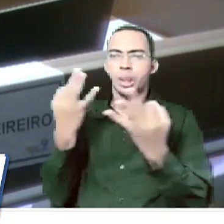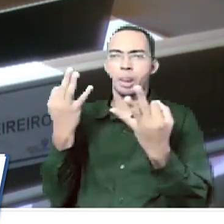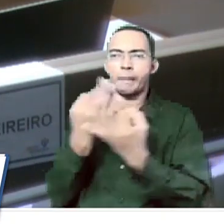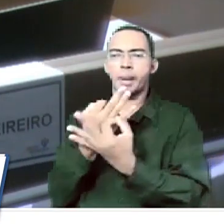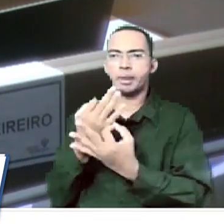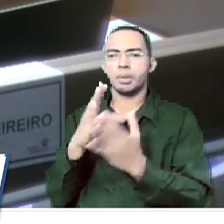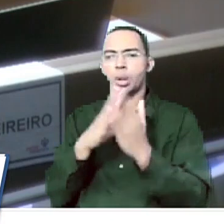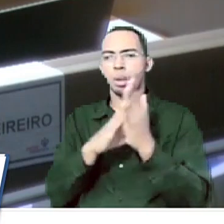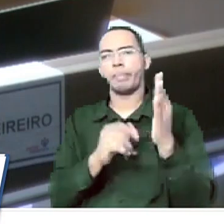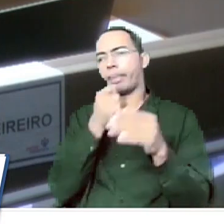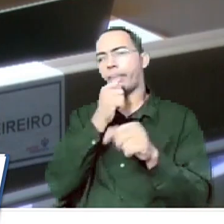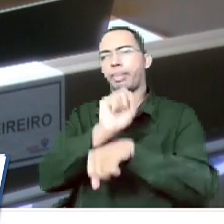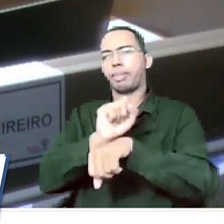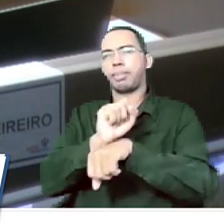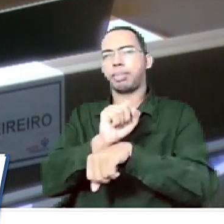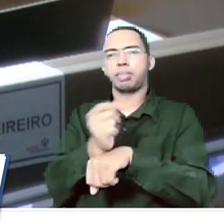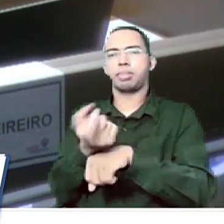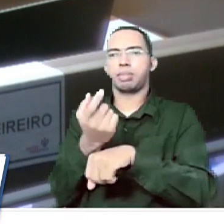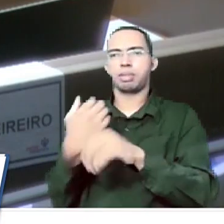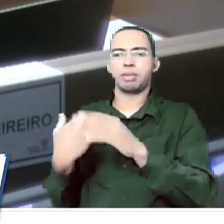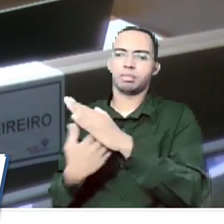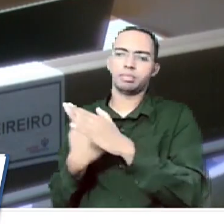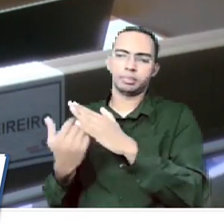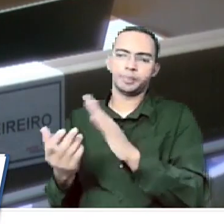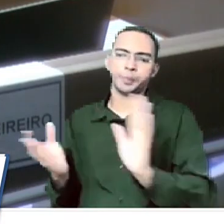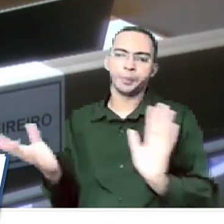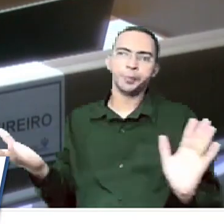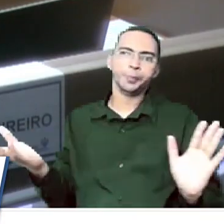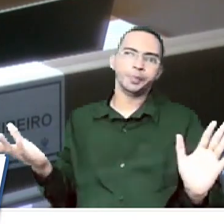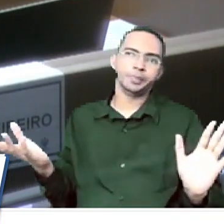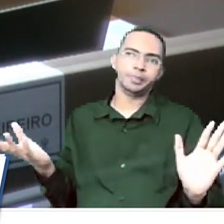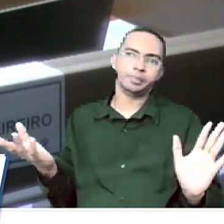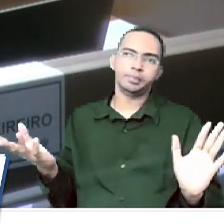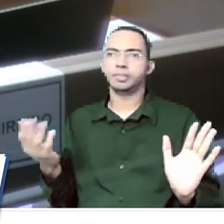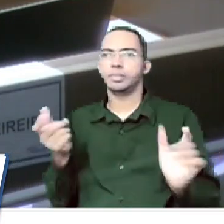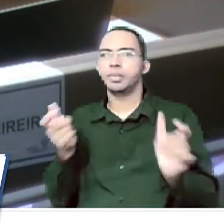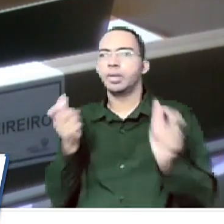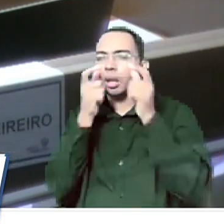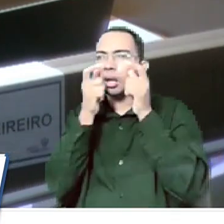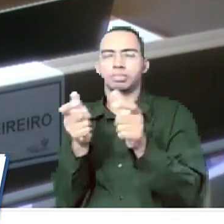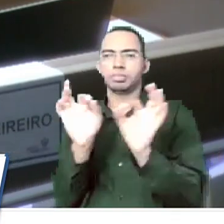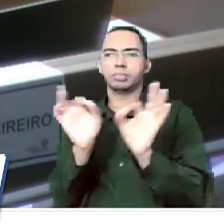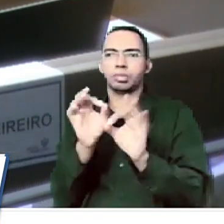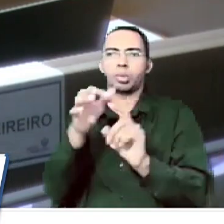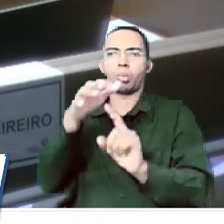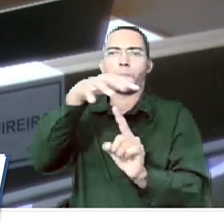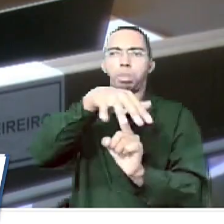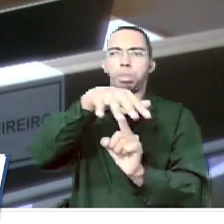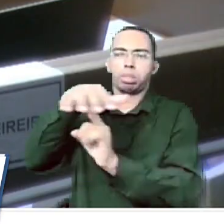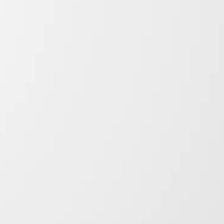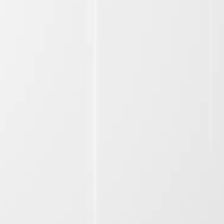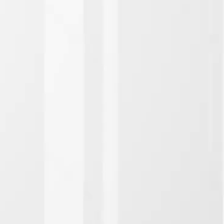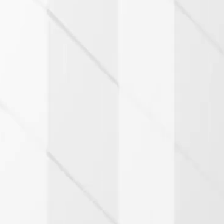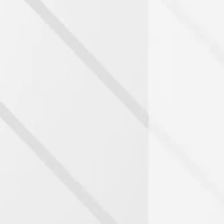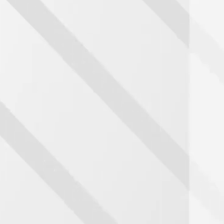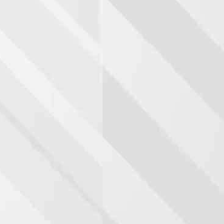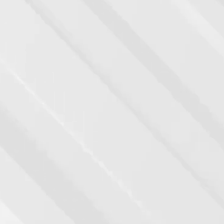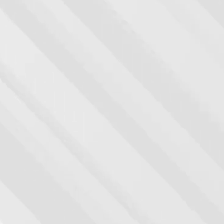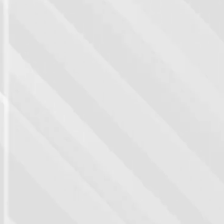parou, né, que as empresas que interessavam em adotar esse ponto de ônibus. Só isso, senhor presidente.